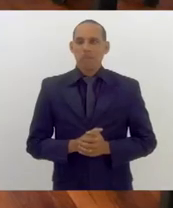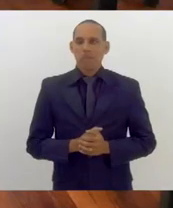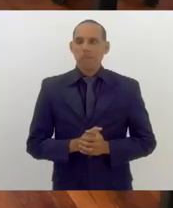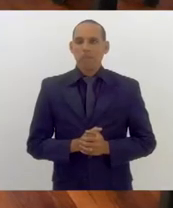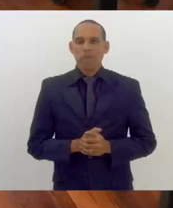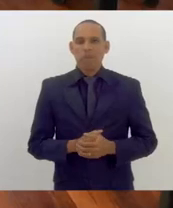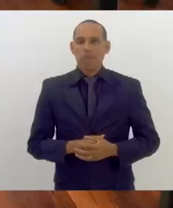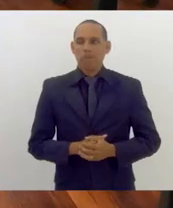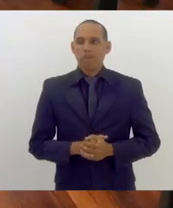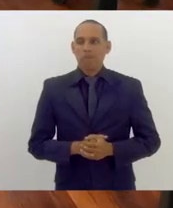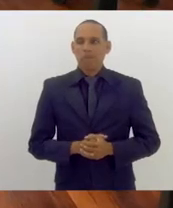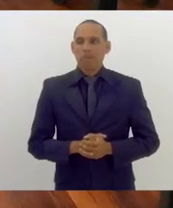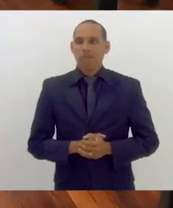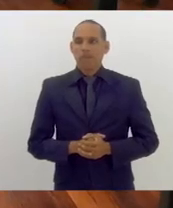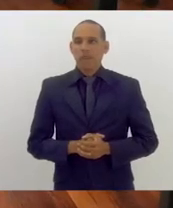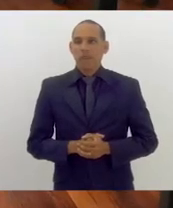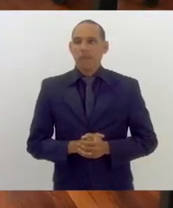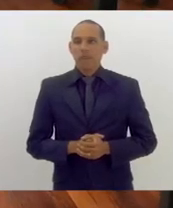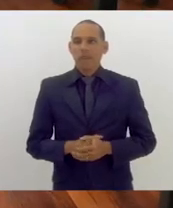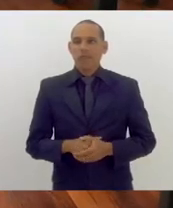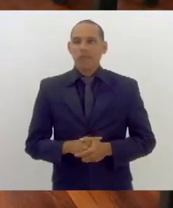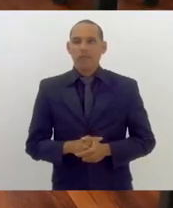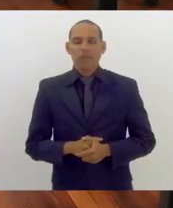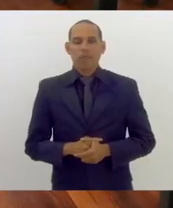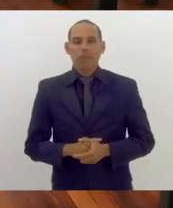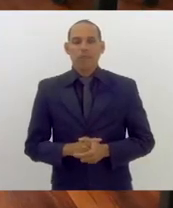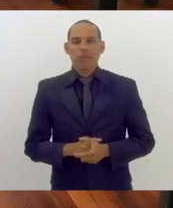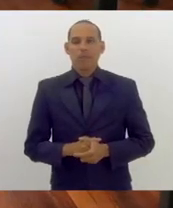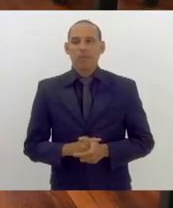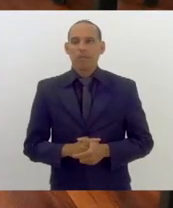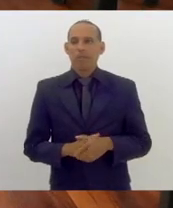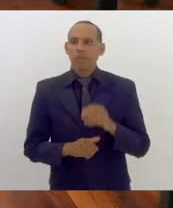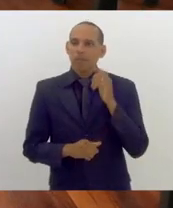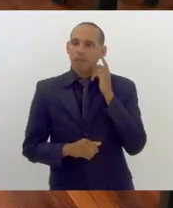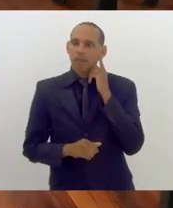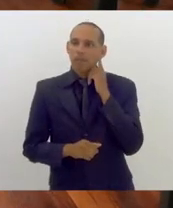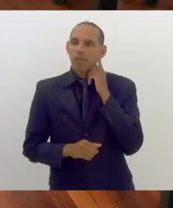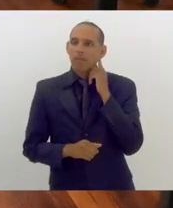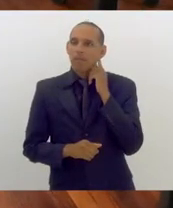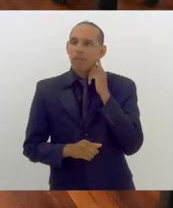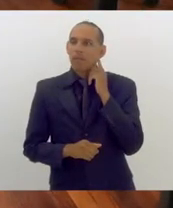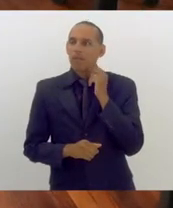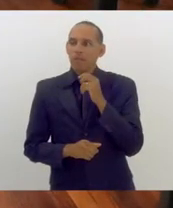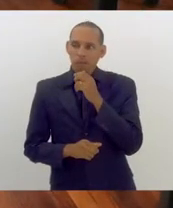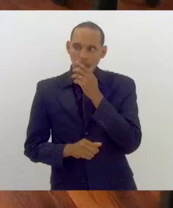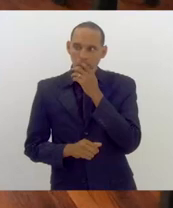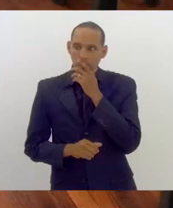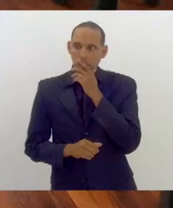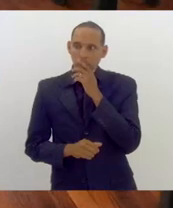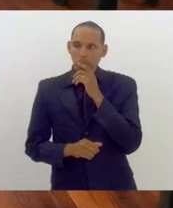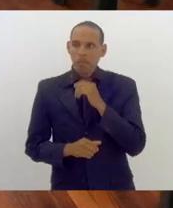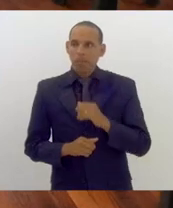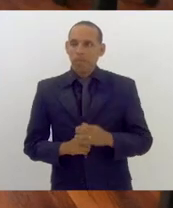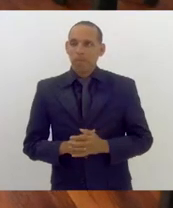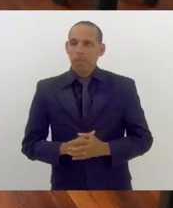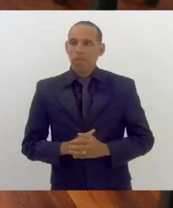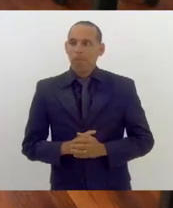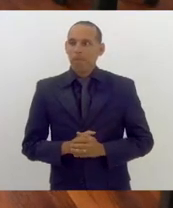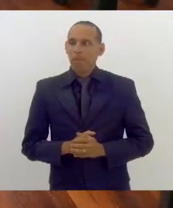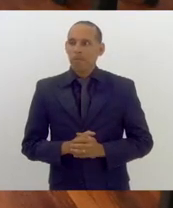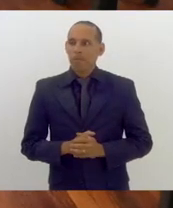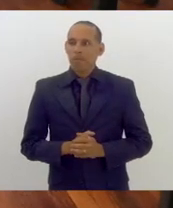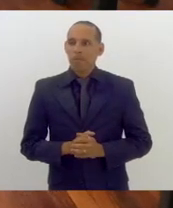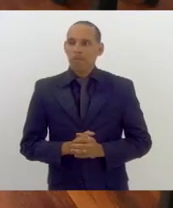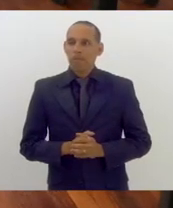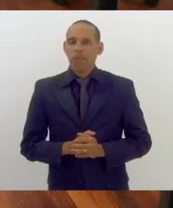senso de todos a deputada Marta Rocha está numa audiência pública Deputado Luiz Paulo virá participar também